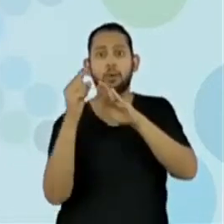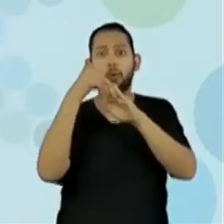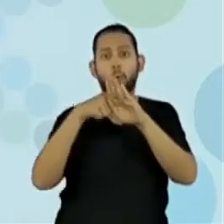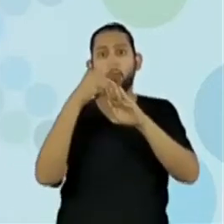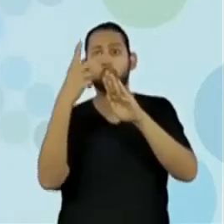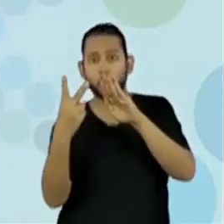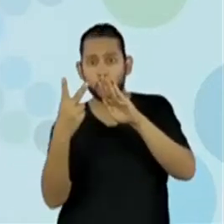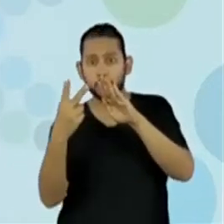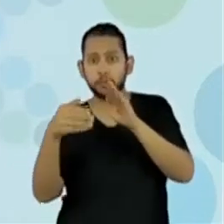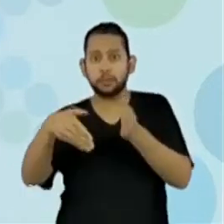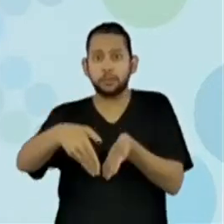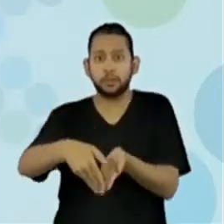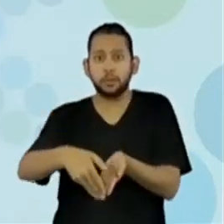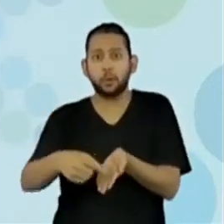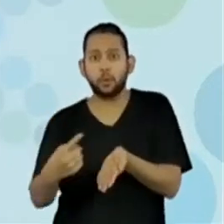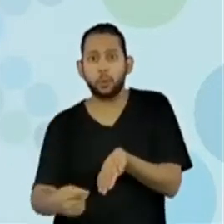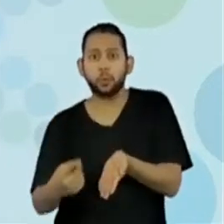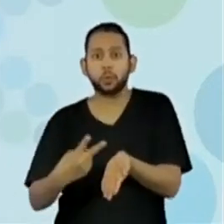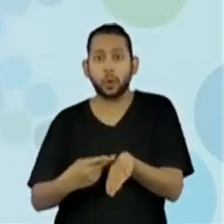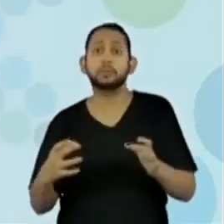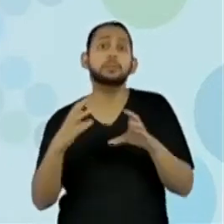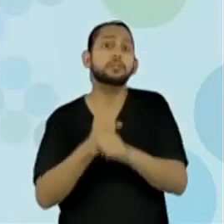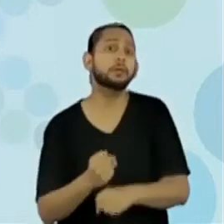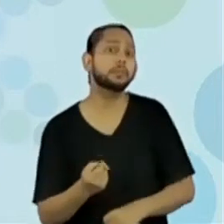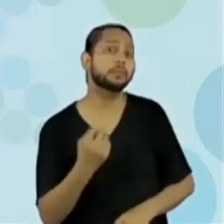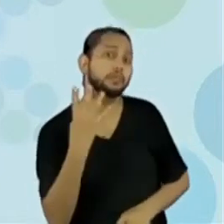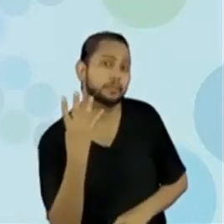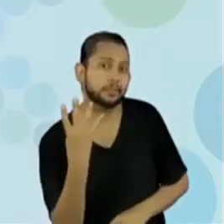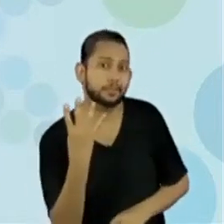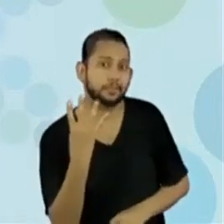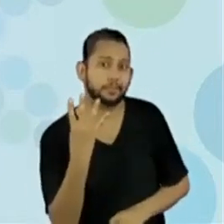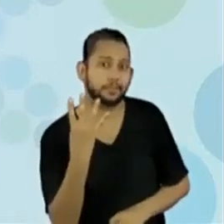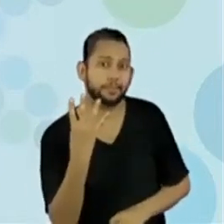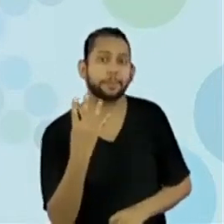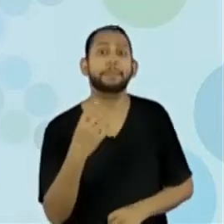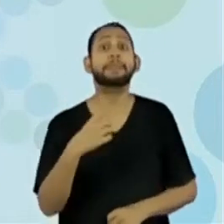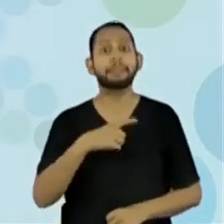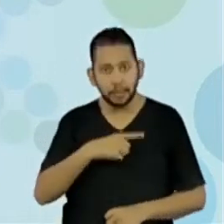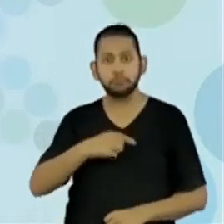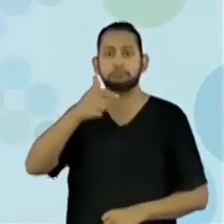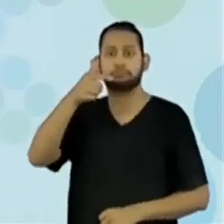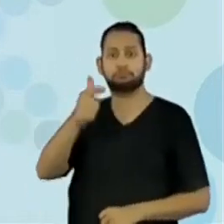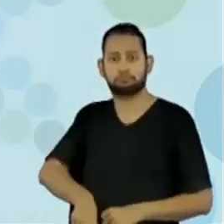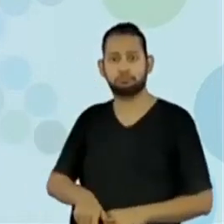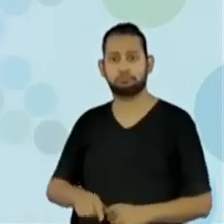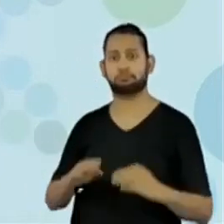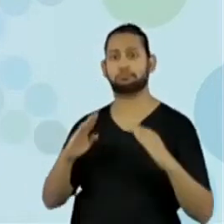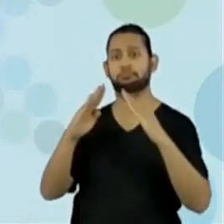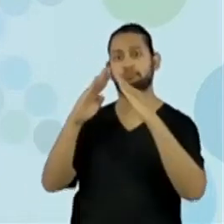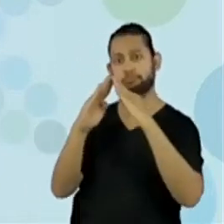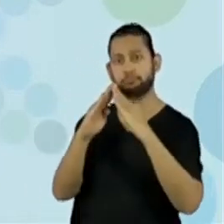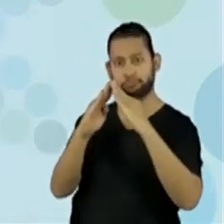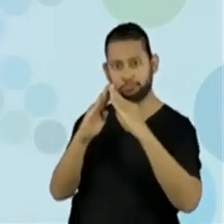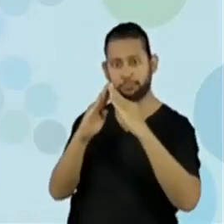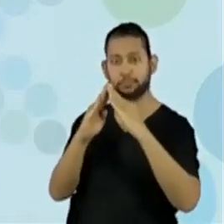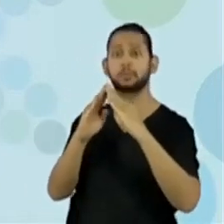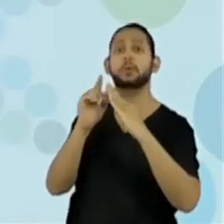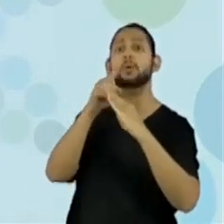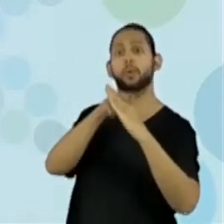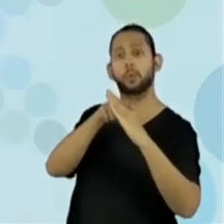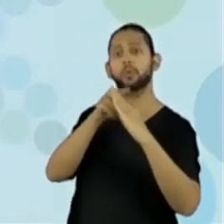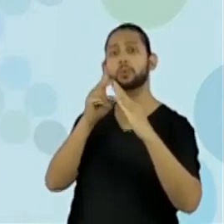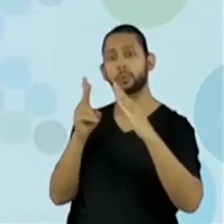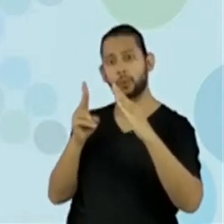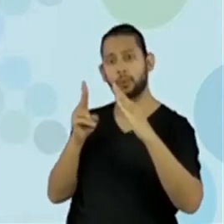3, aqui, 4. Então, se eu olhar para trás dessa figura,